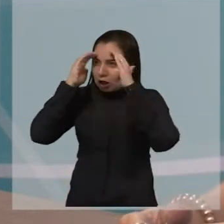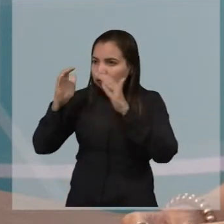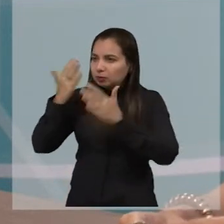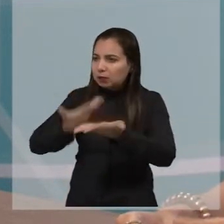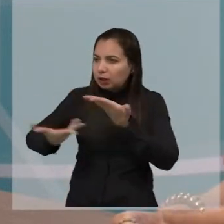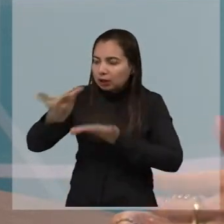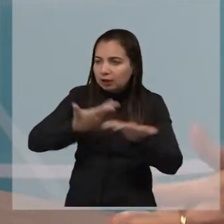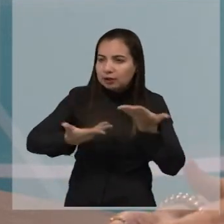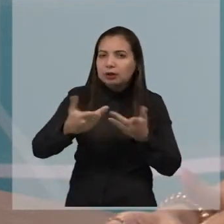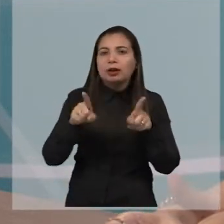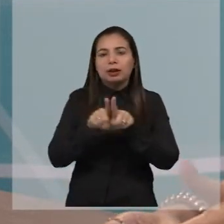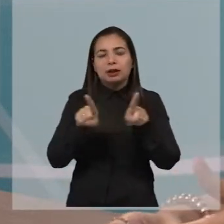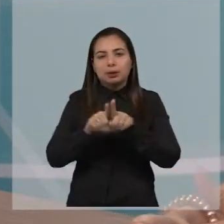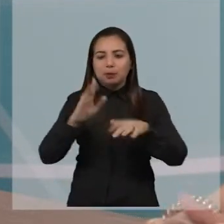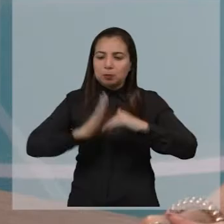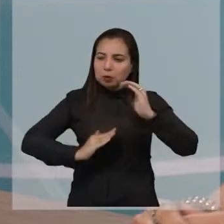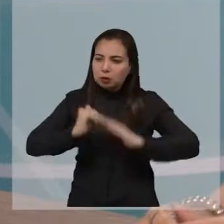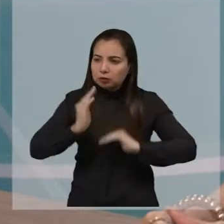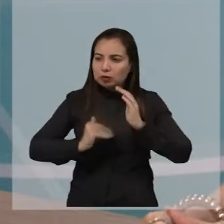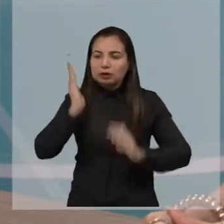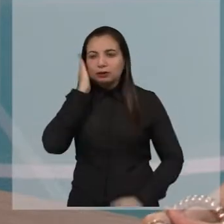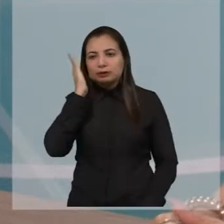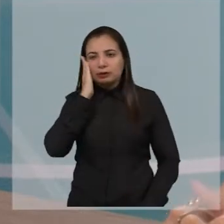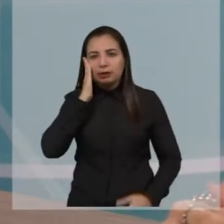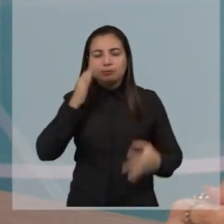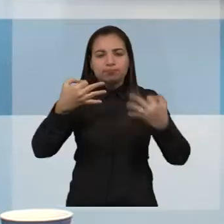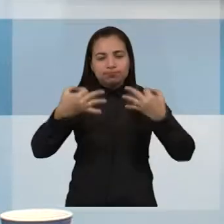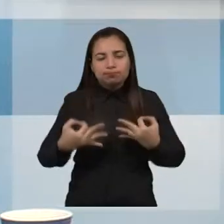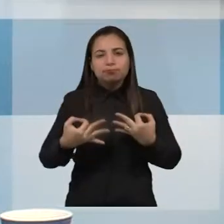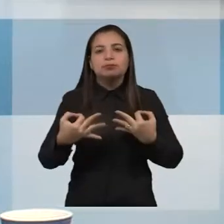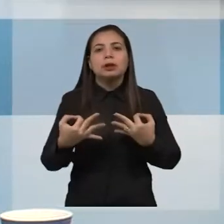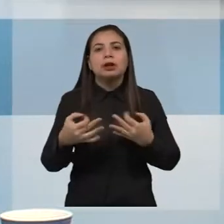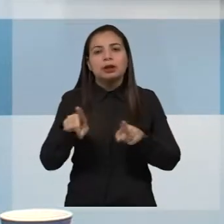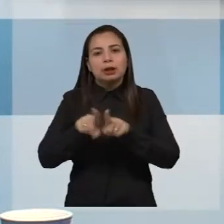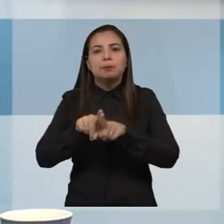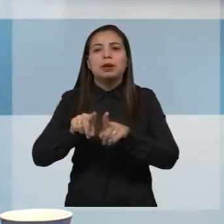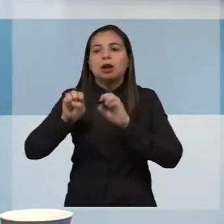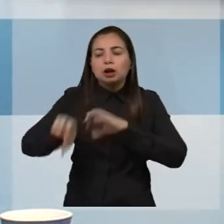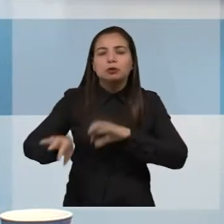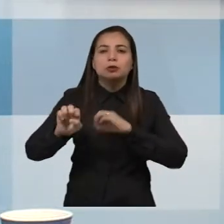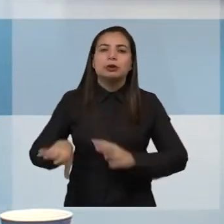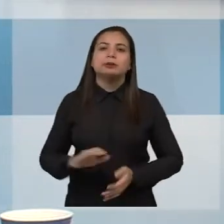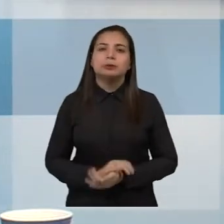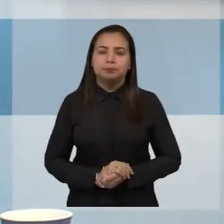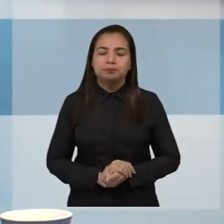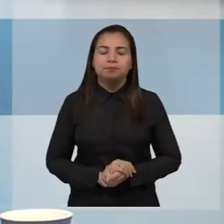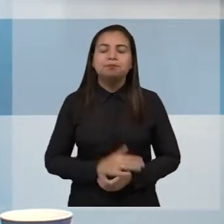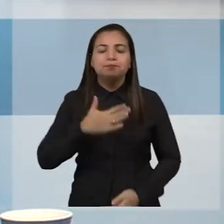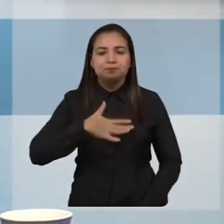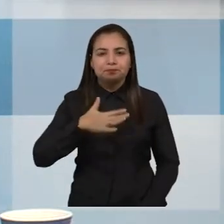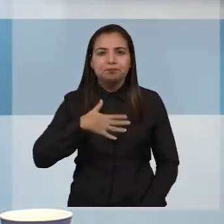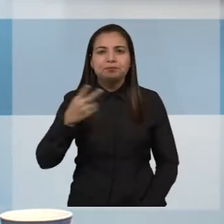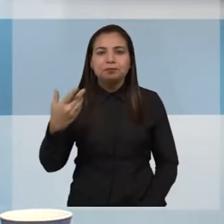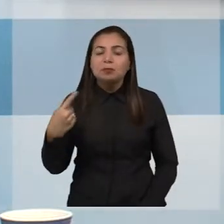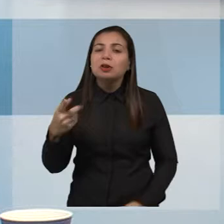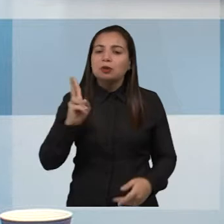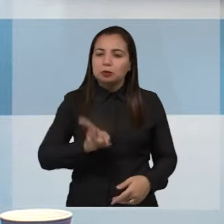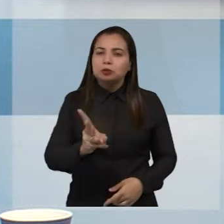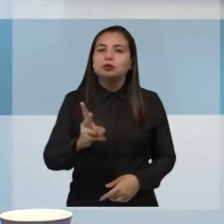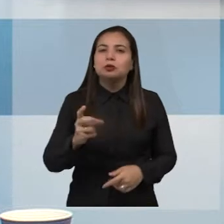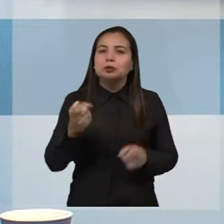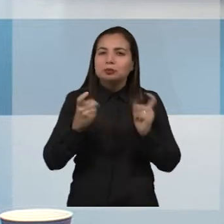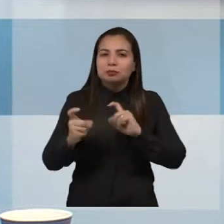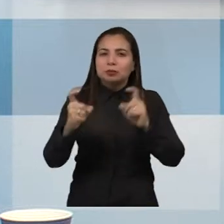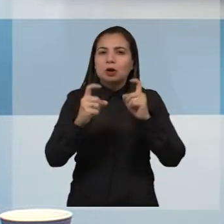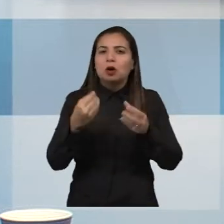orientação sexual e de profissionalização. Eu vou fazer mais um intervalo. Quando voltarmos, nós vamos sequenciar essa discussão na